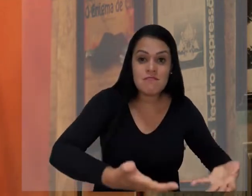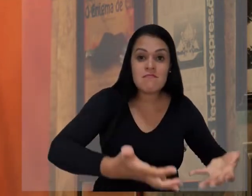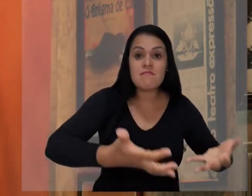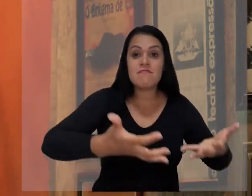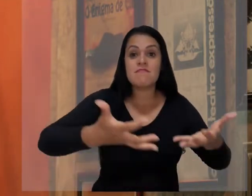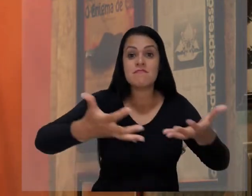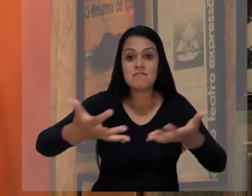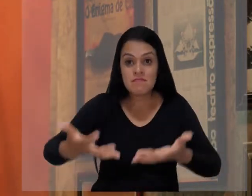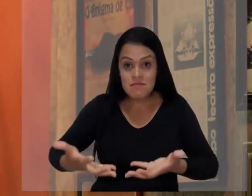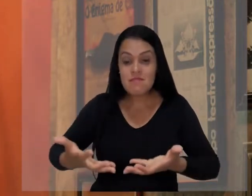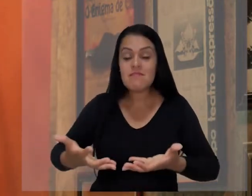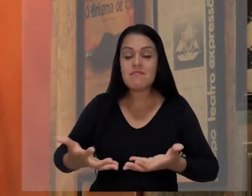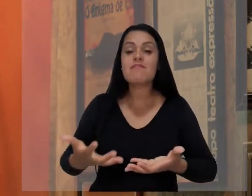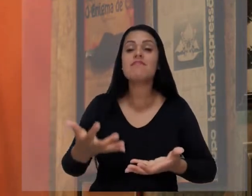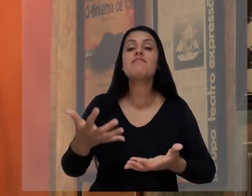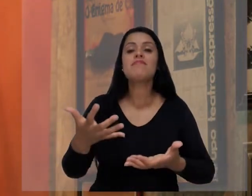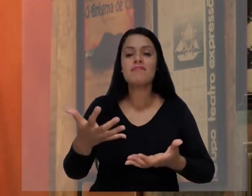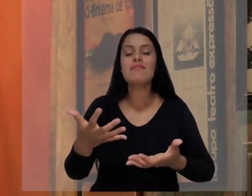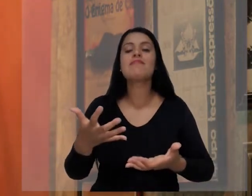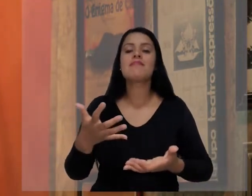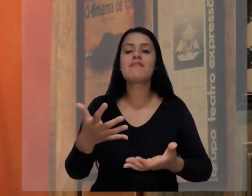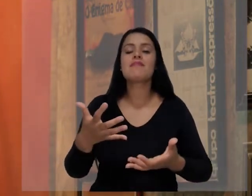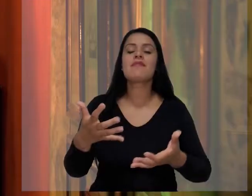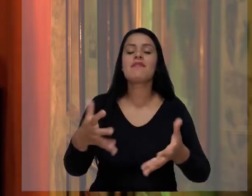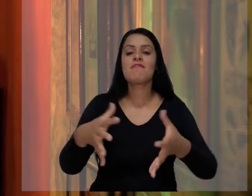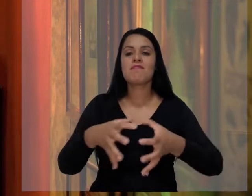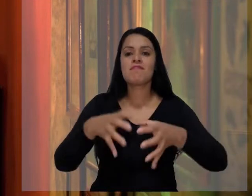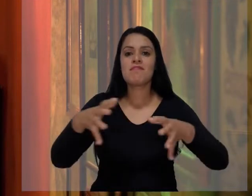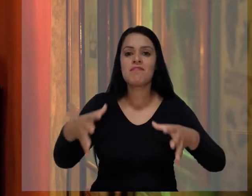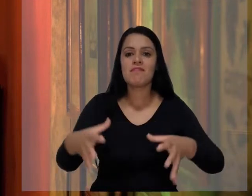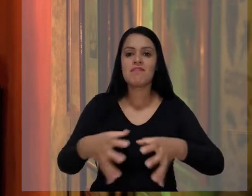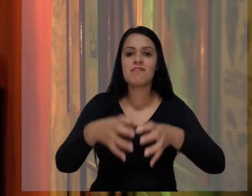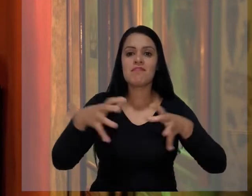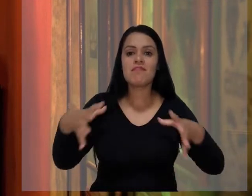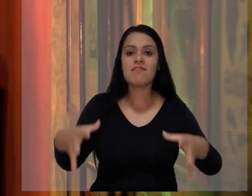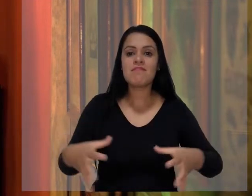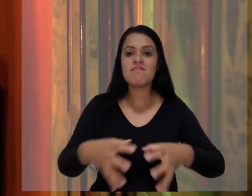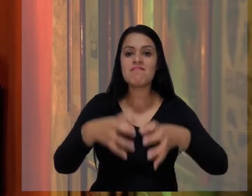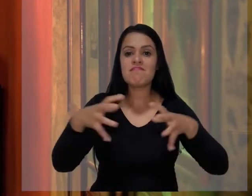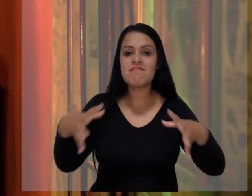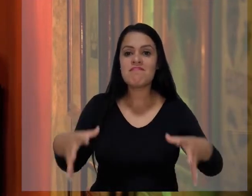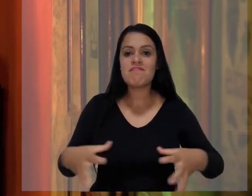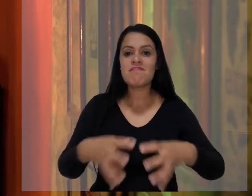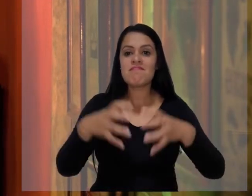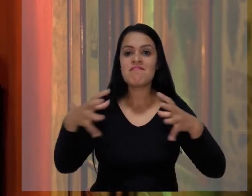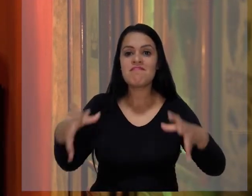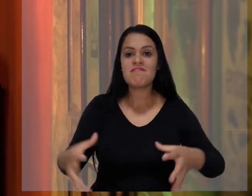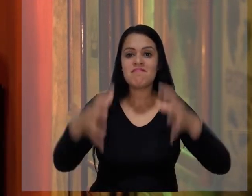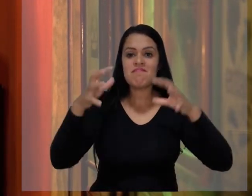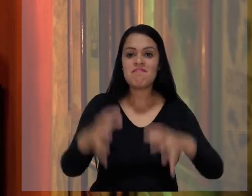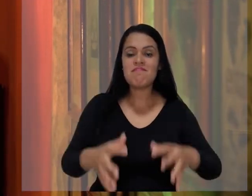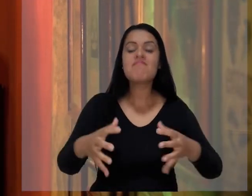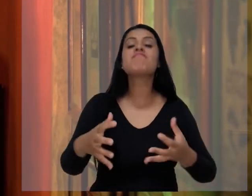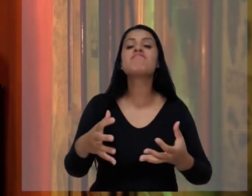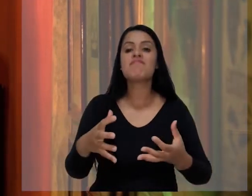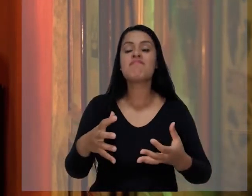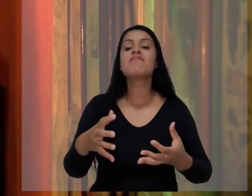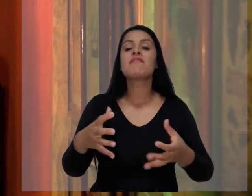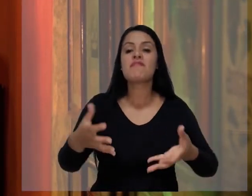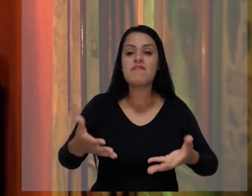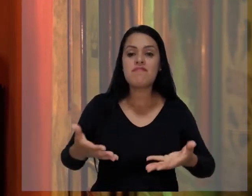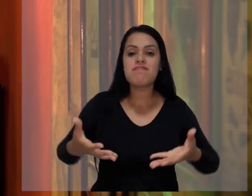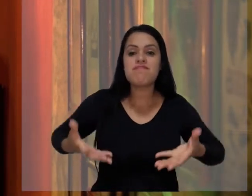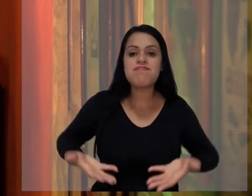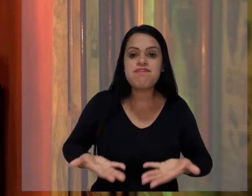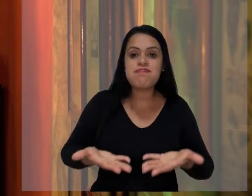esse, tira da bacia de novo e topra. Topra, bem assim esse, topra. Aí